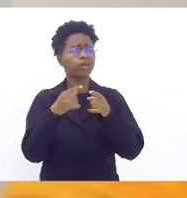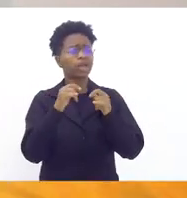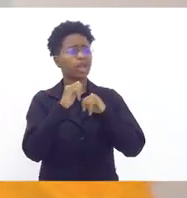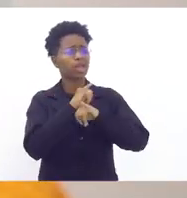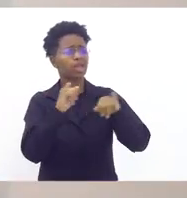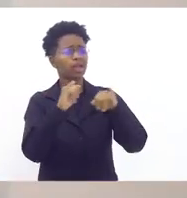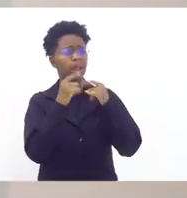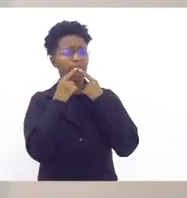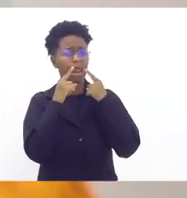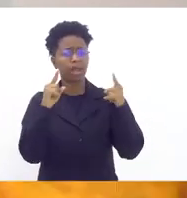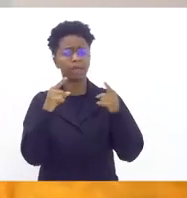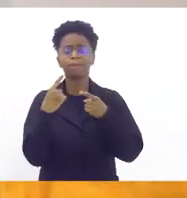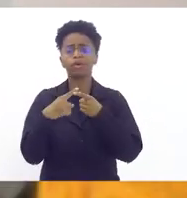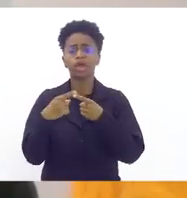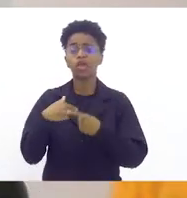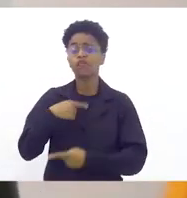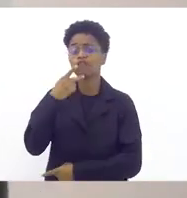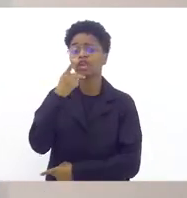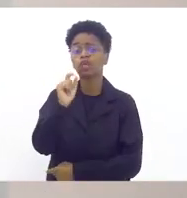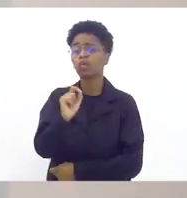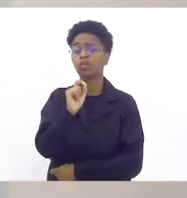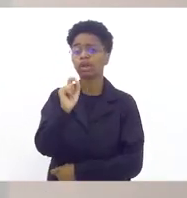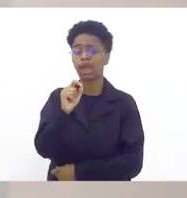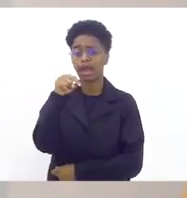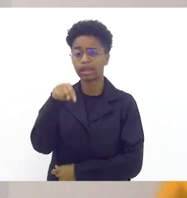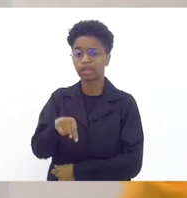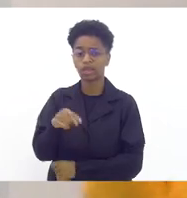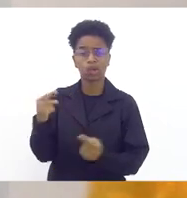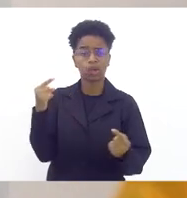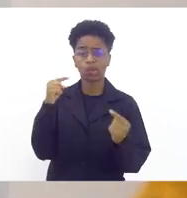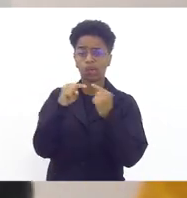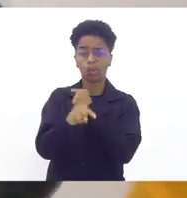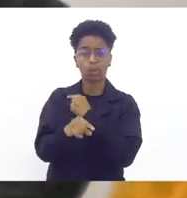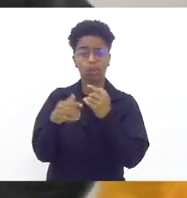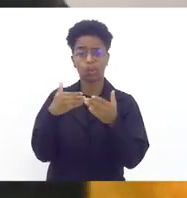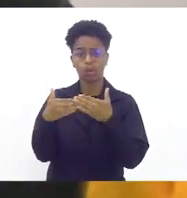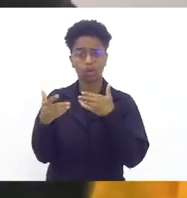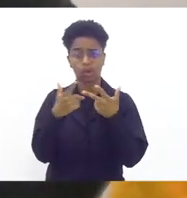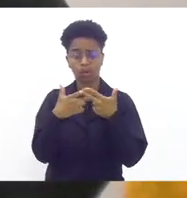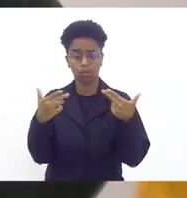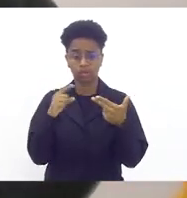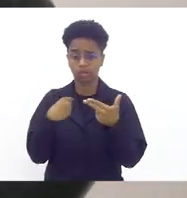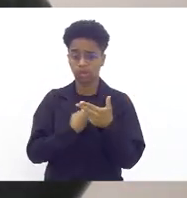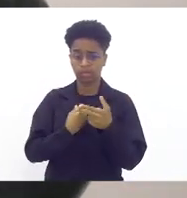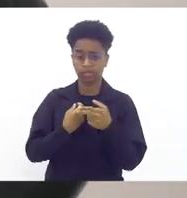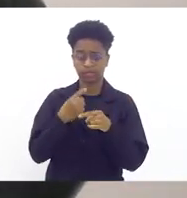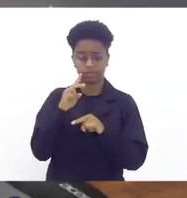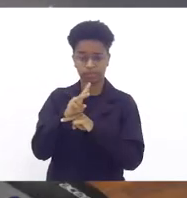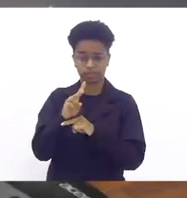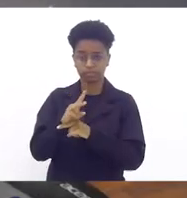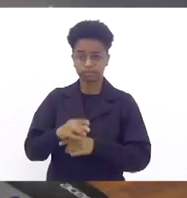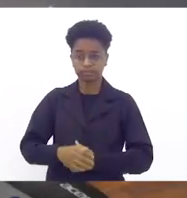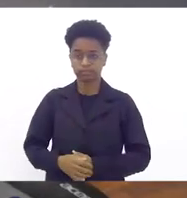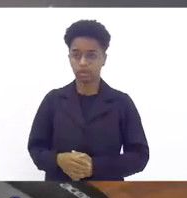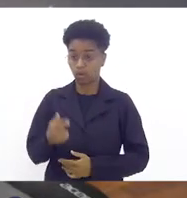Josemar? O que eu falei aqui que vai na contramão de qualquer coisa que nós estejamos defendendo? O Carlos Macedo, deixa dizer, você fez